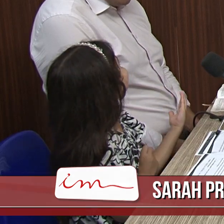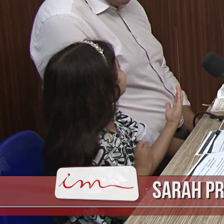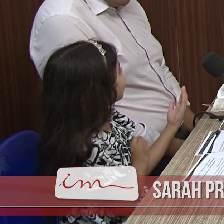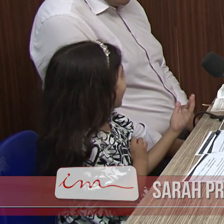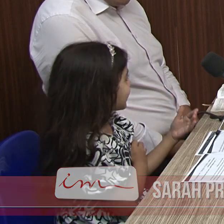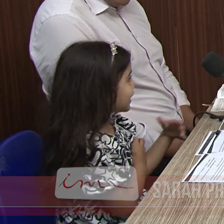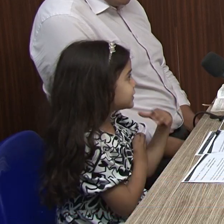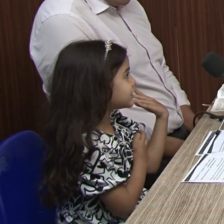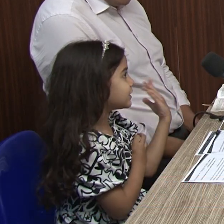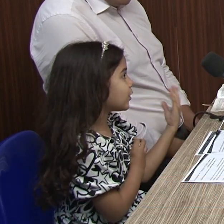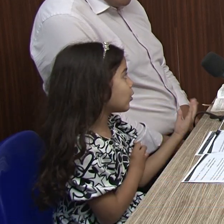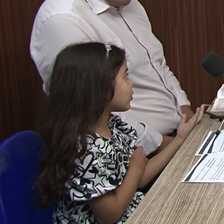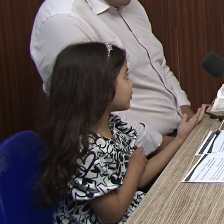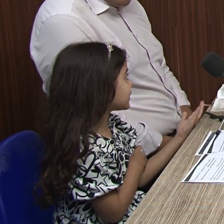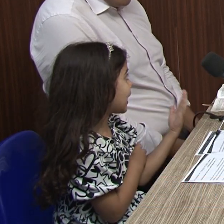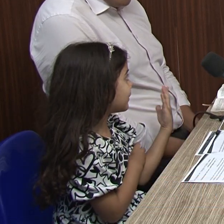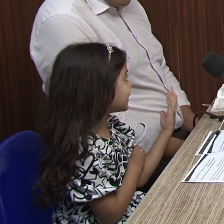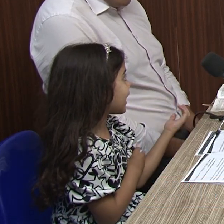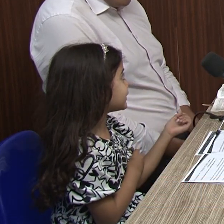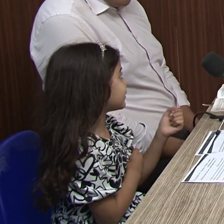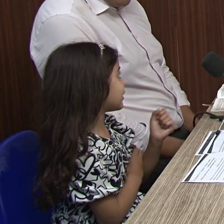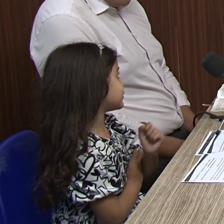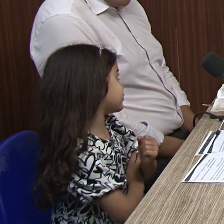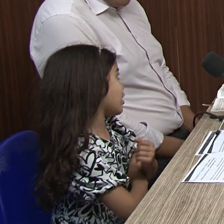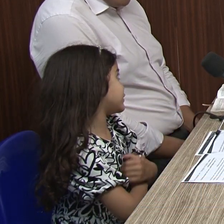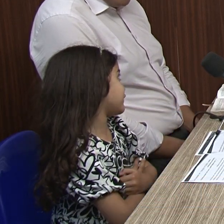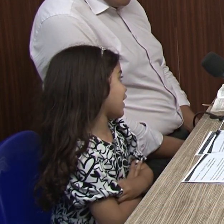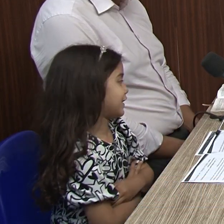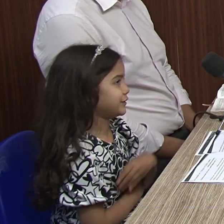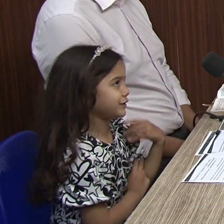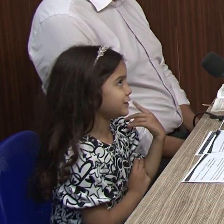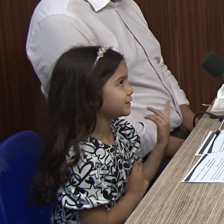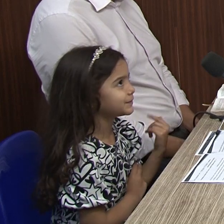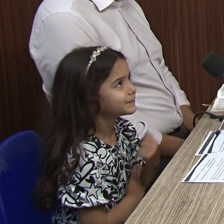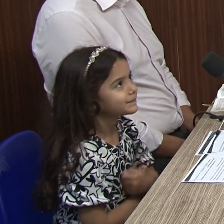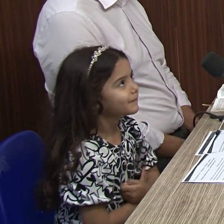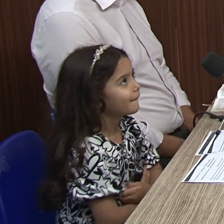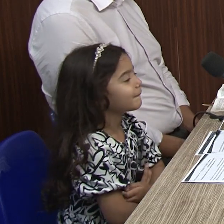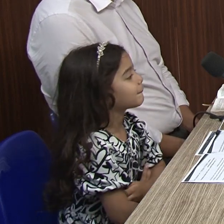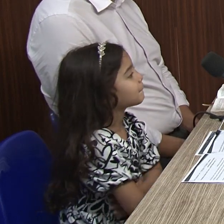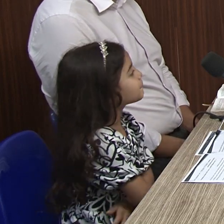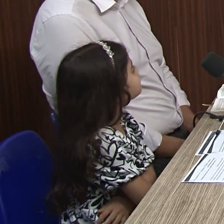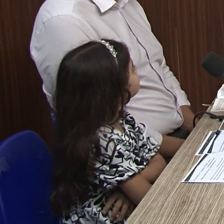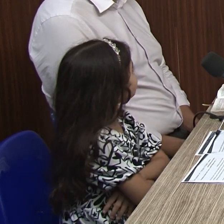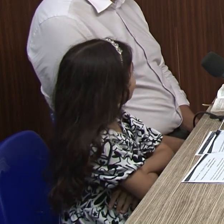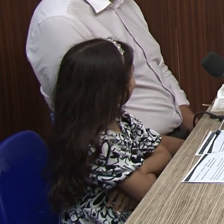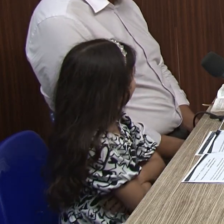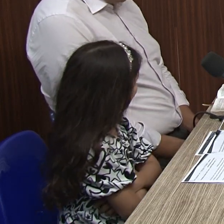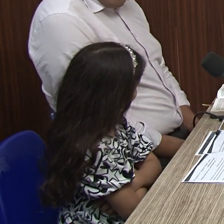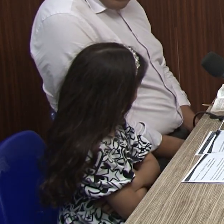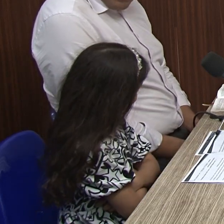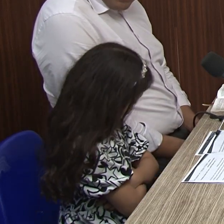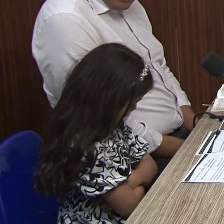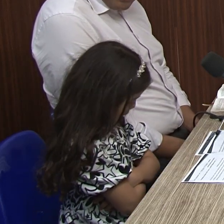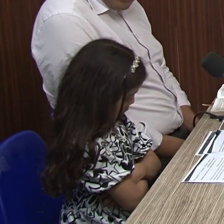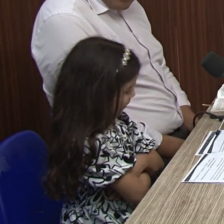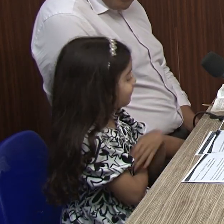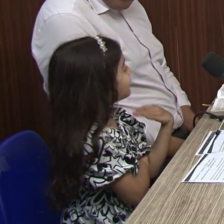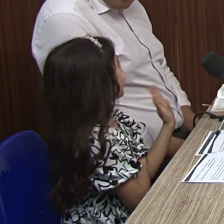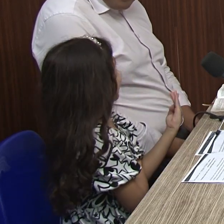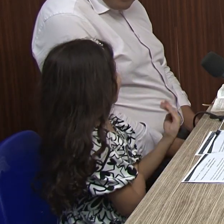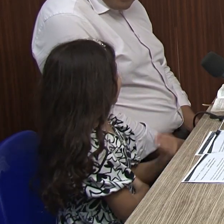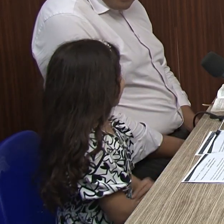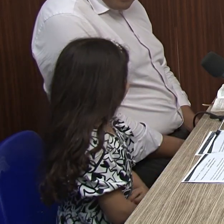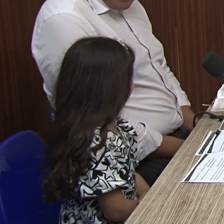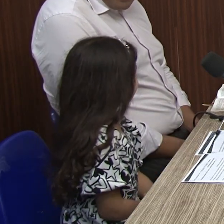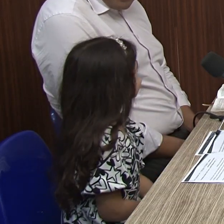Aqueles que não contaminaram as suas vestes. Isso. E a tua veste, que cor vai ser?